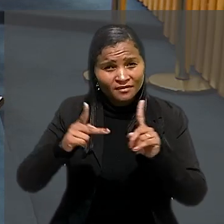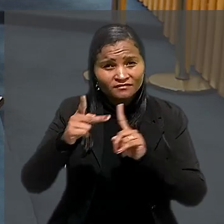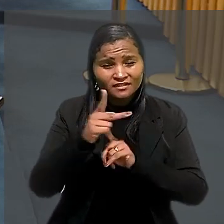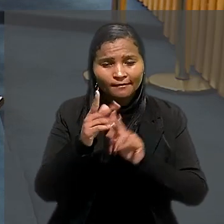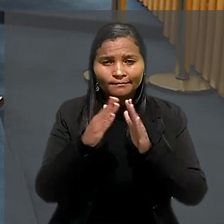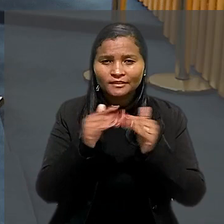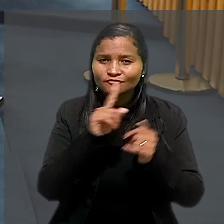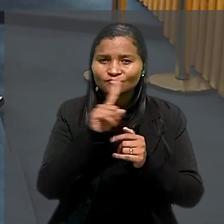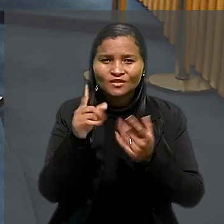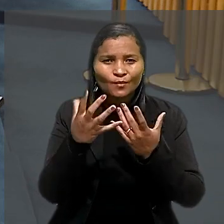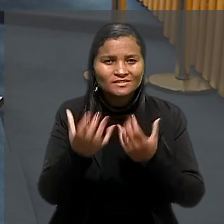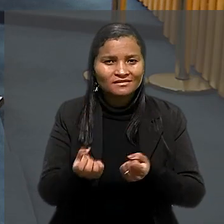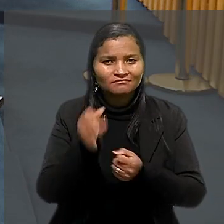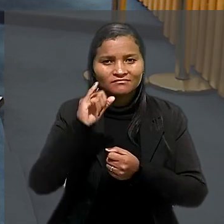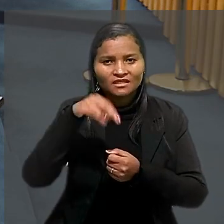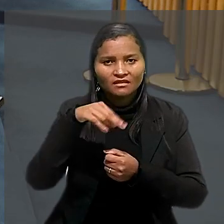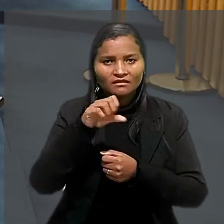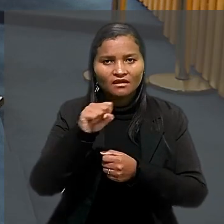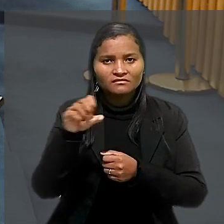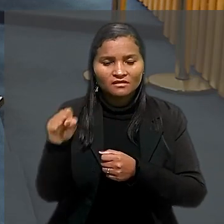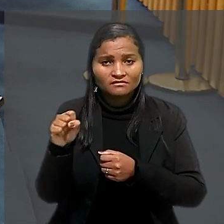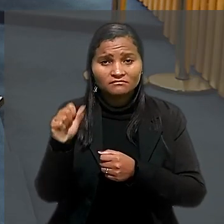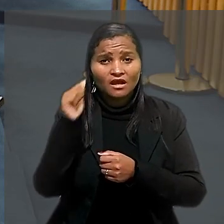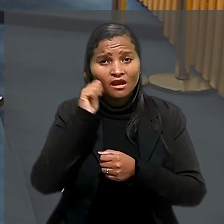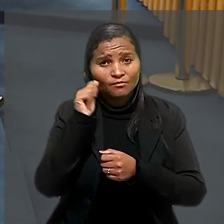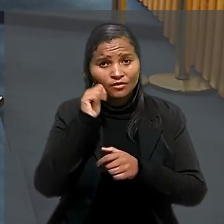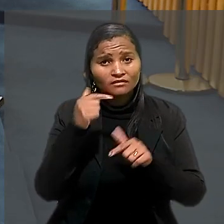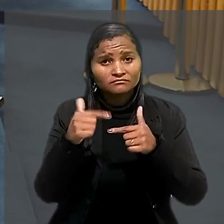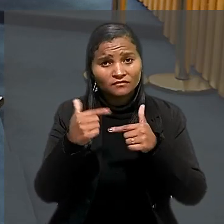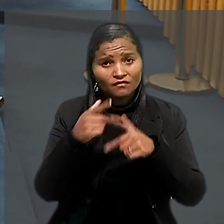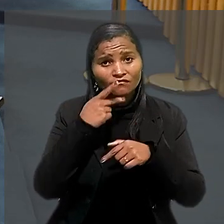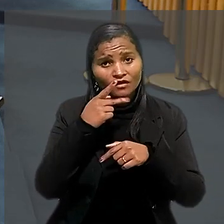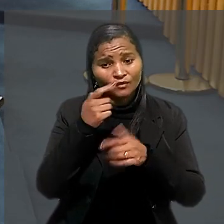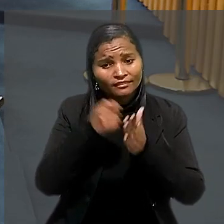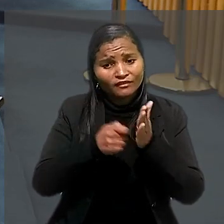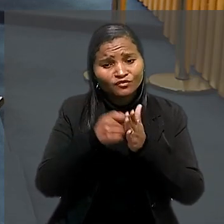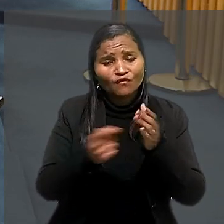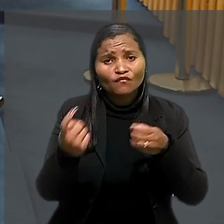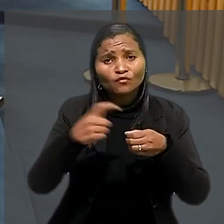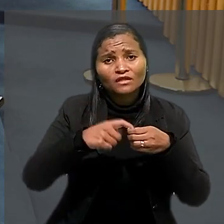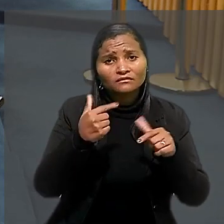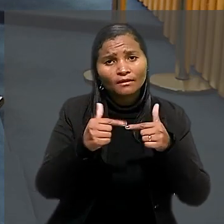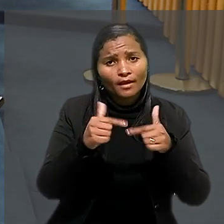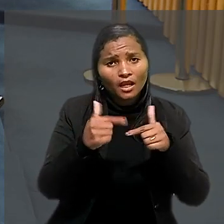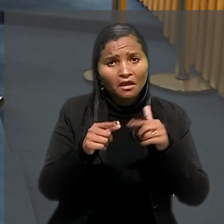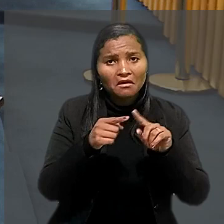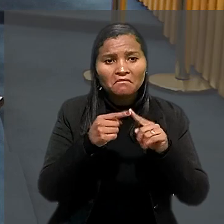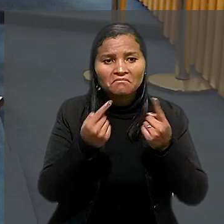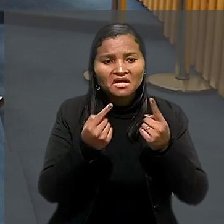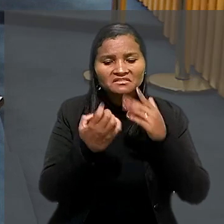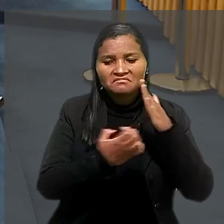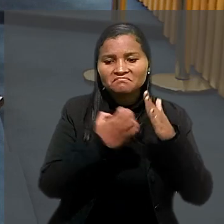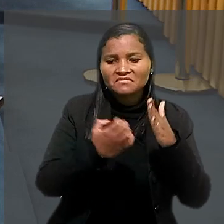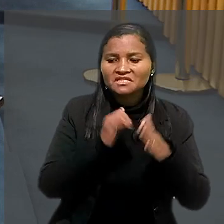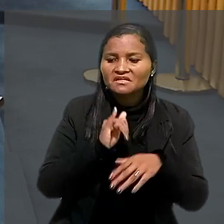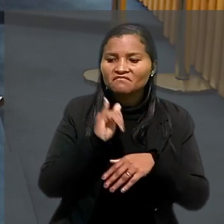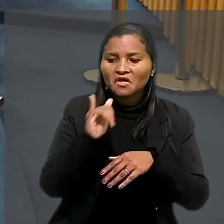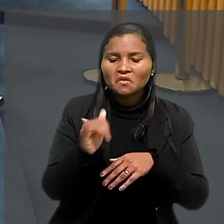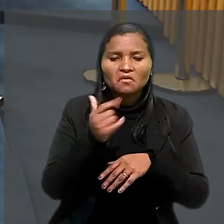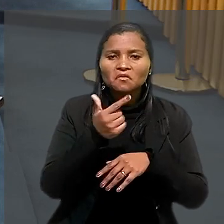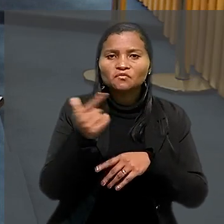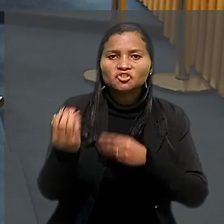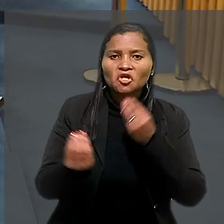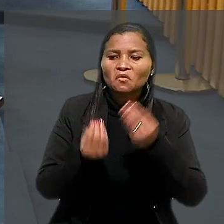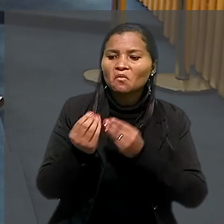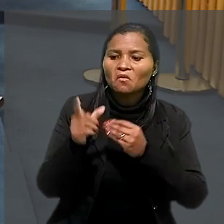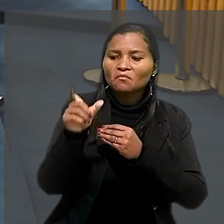segunda vez, o pedido foi negado pelo INSS. A trabalhadora relatou que tentou retornar ao emprego, mas que ouviu da empresa que